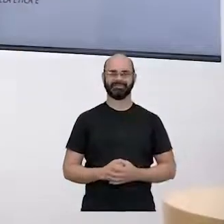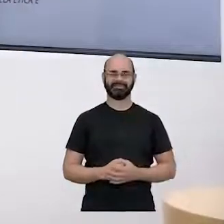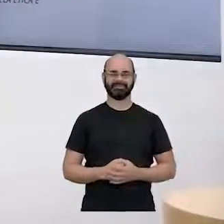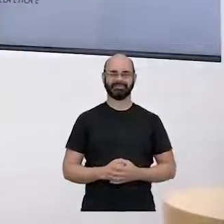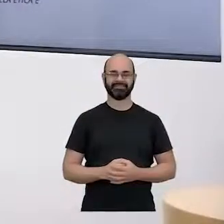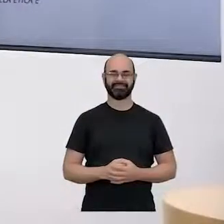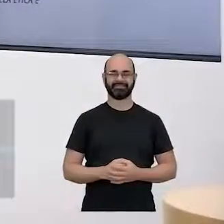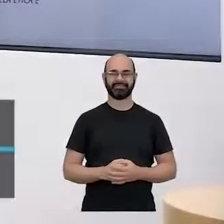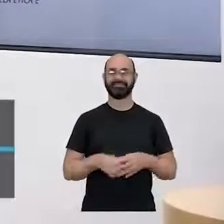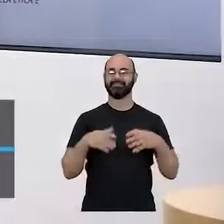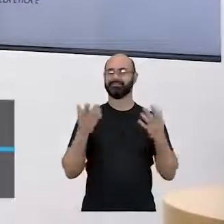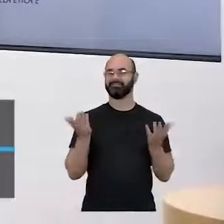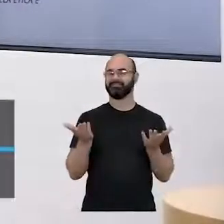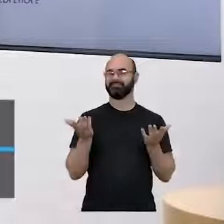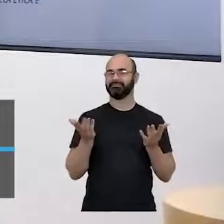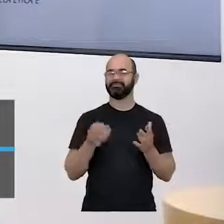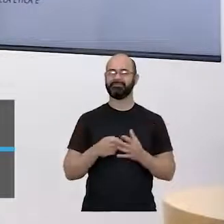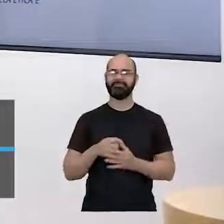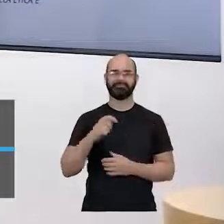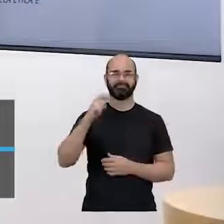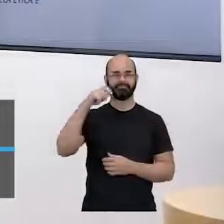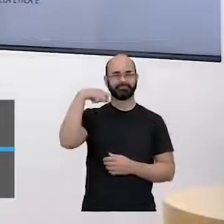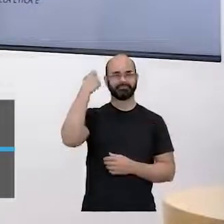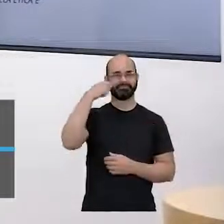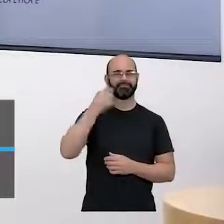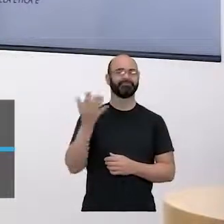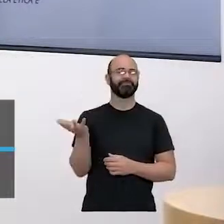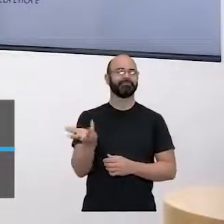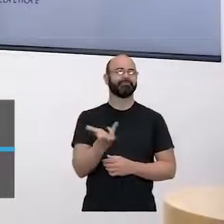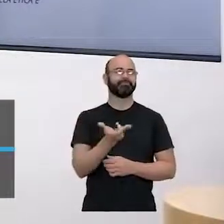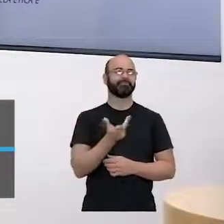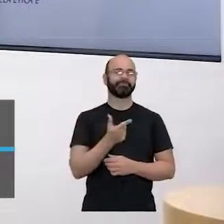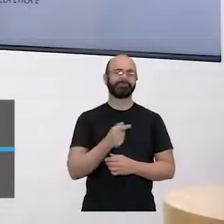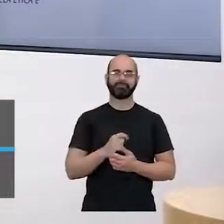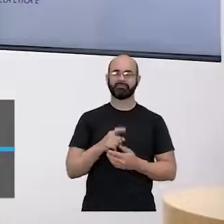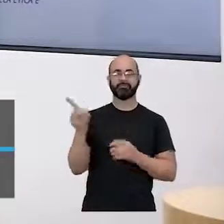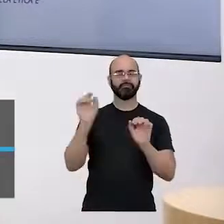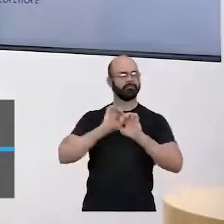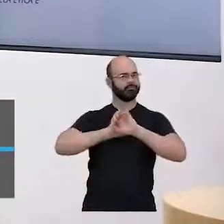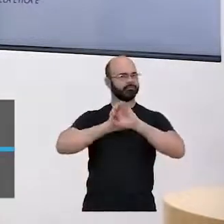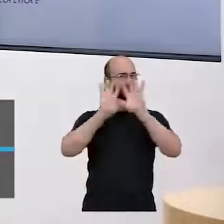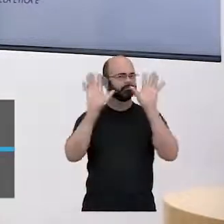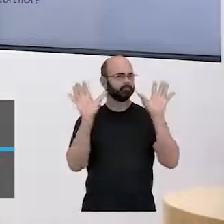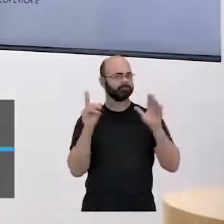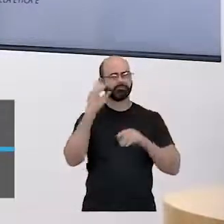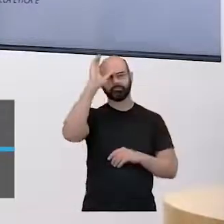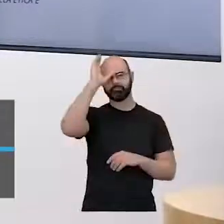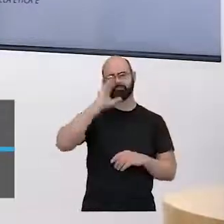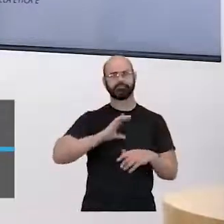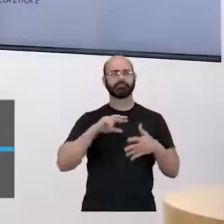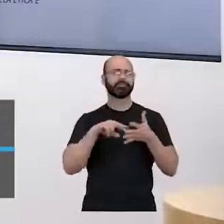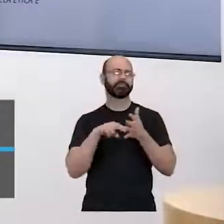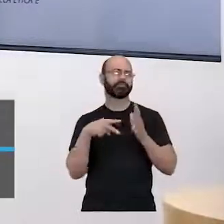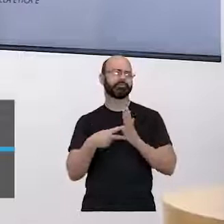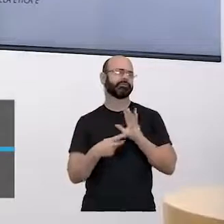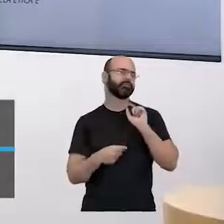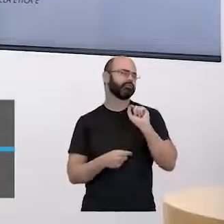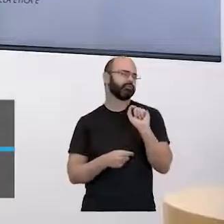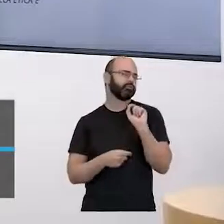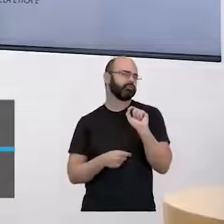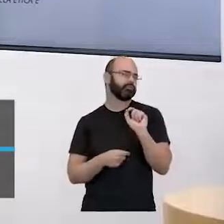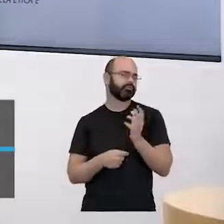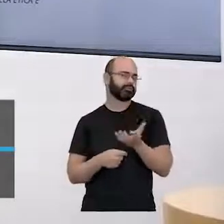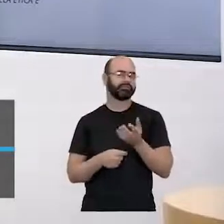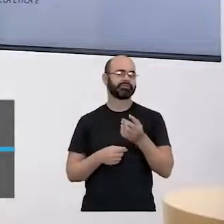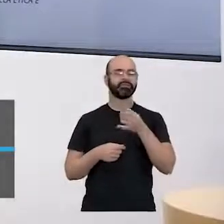Então aí, um belíssimo vídeo introdutório que deixou bem claro o que significa cidadania com exemplos que